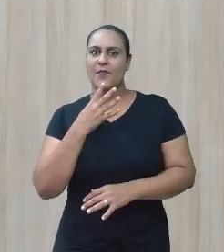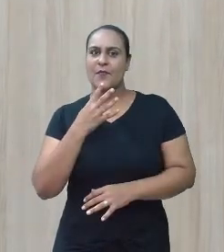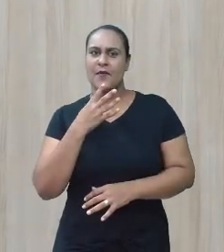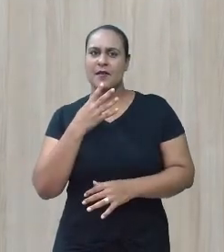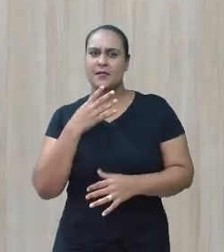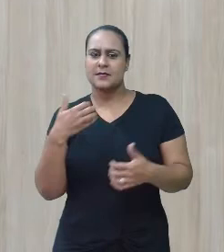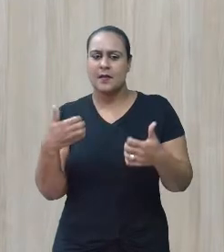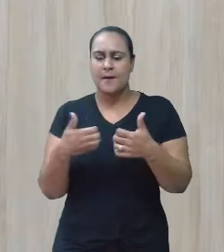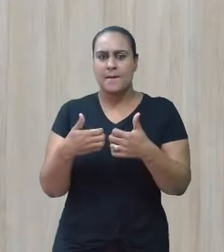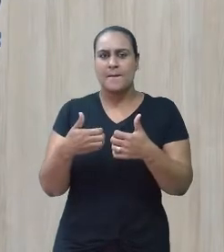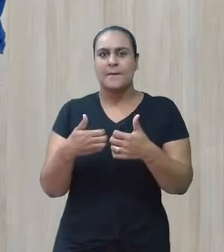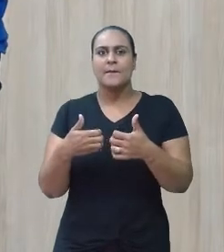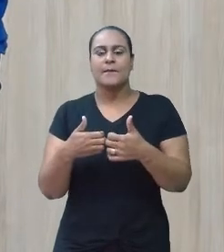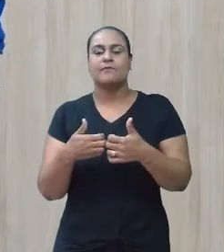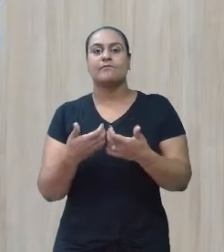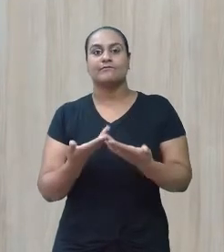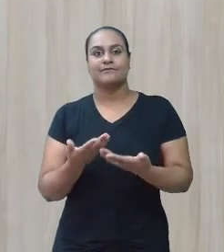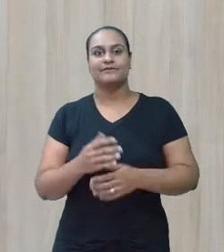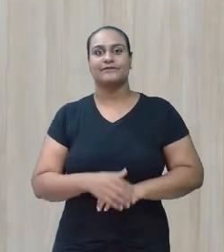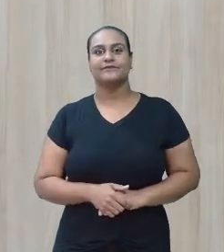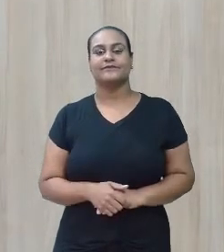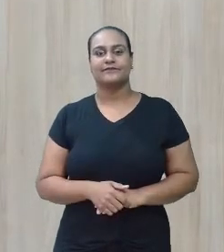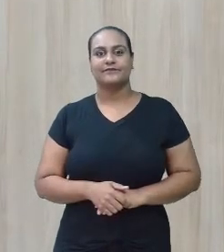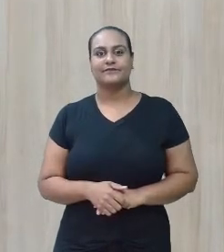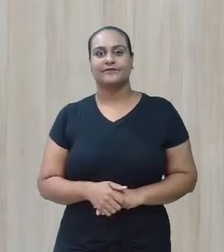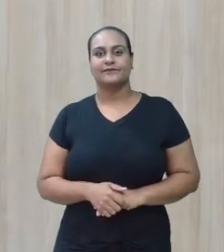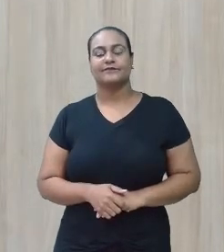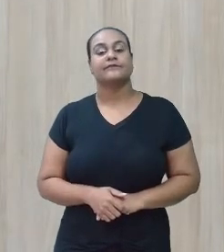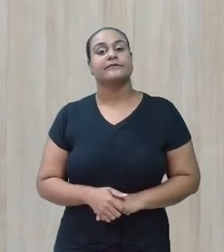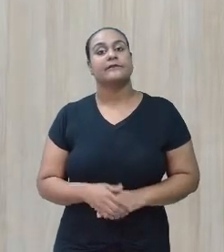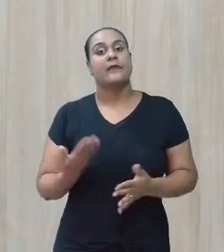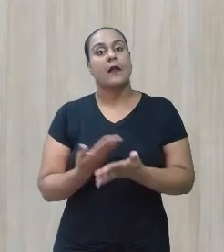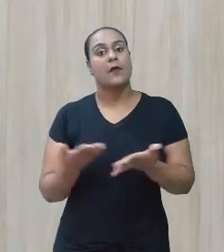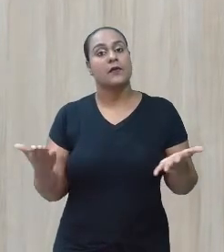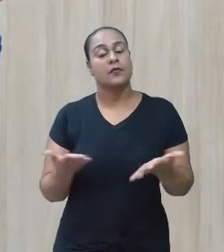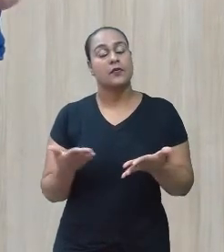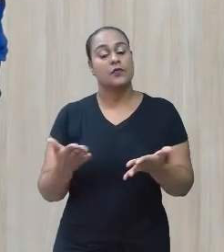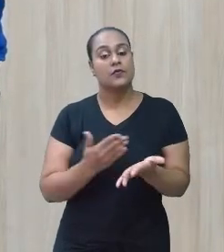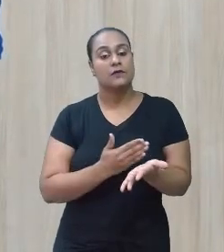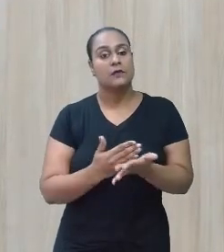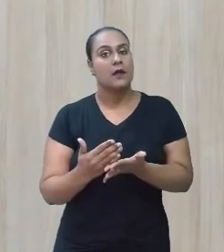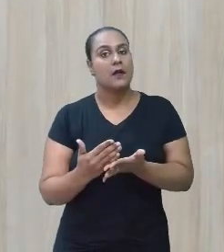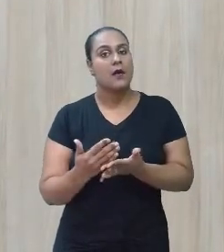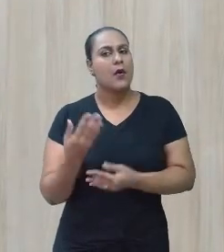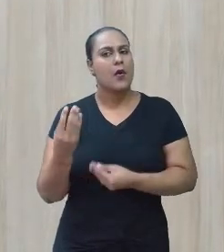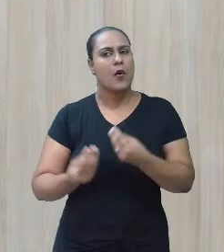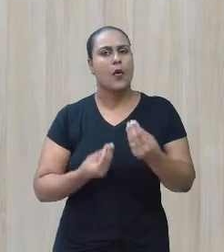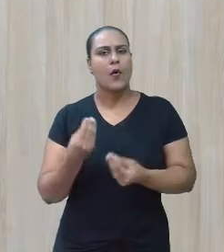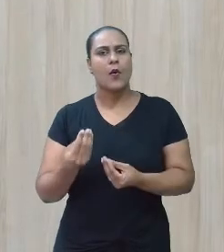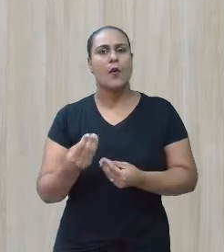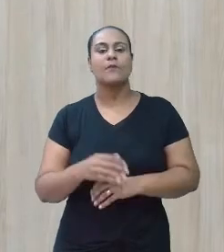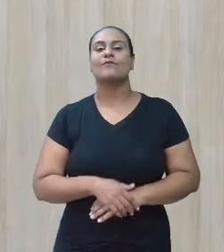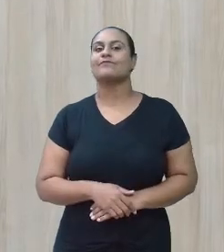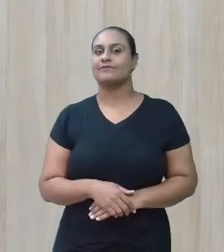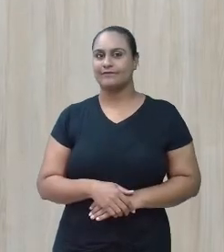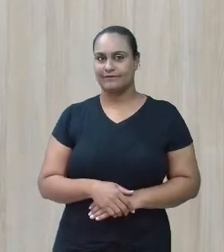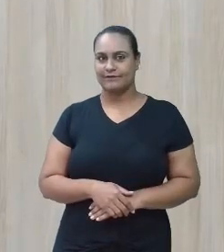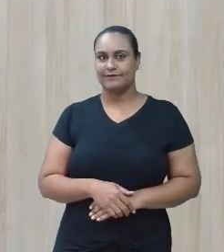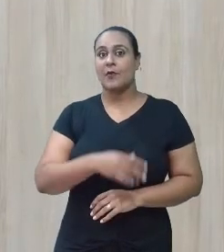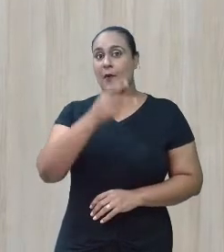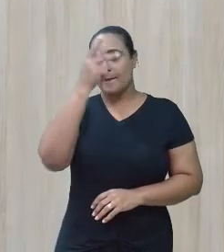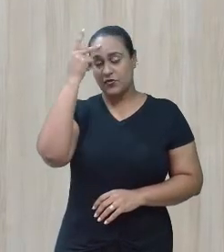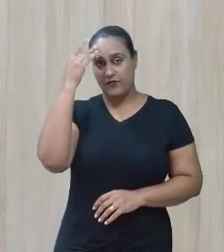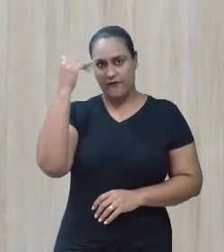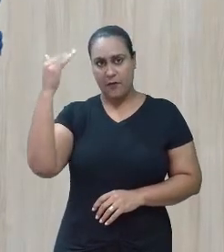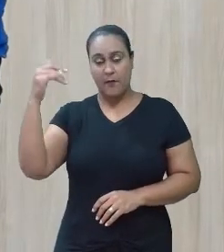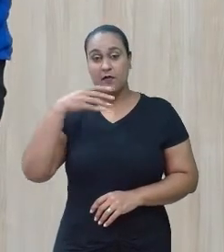perto e tirar as dúvidas de vocês. Então nossa aula de hoje vai iniciar com um grande educador, Paulo Freire.